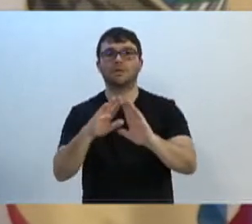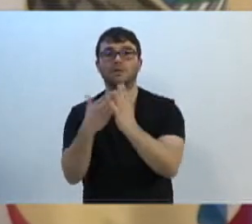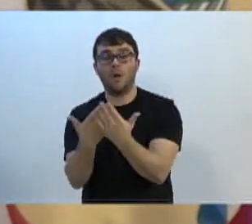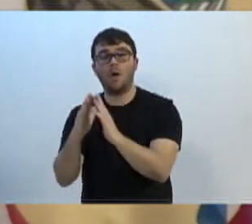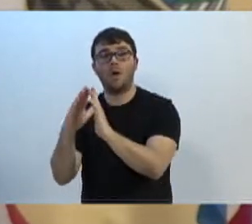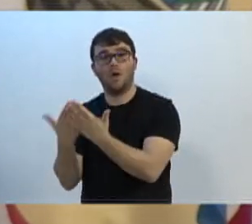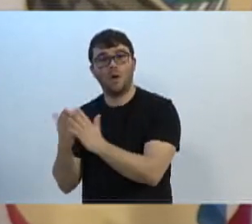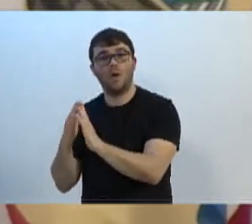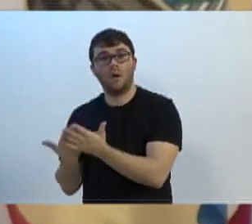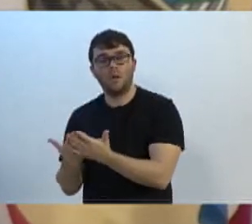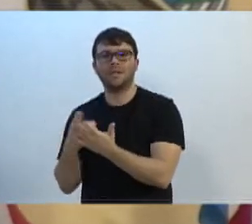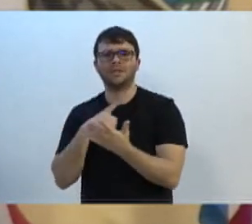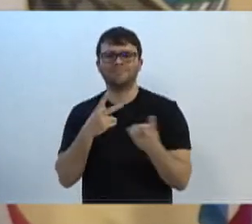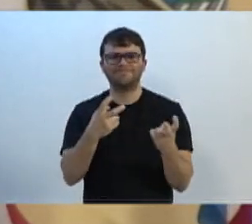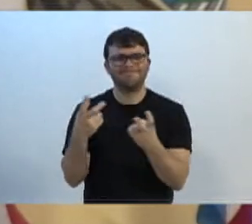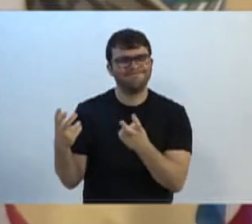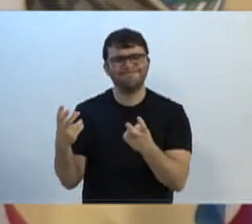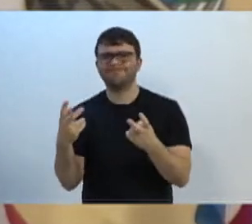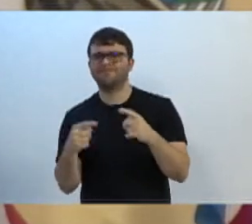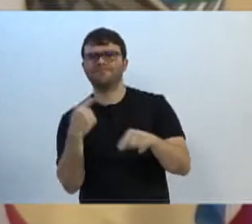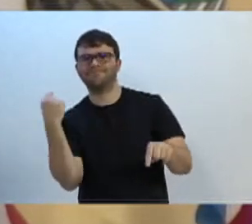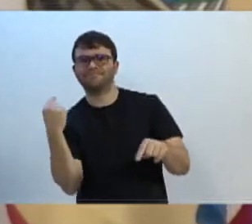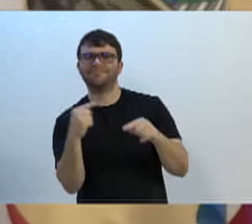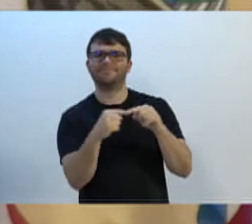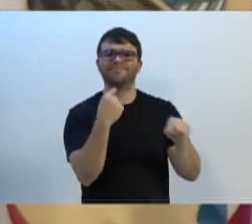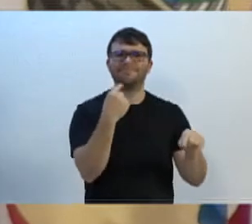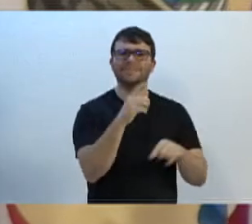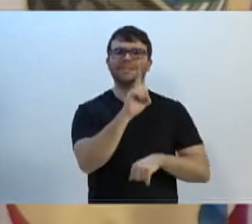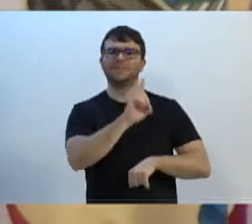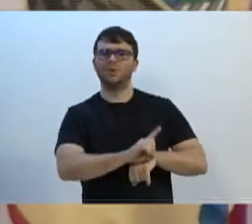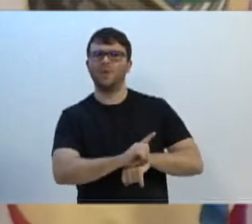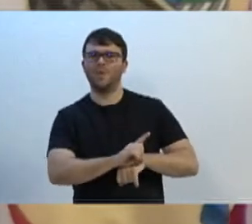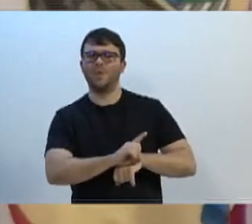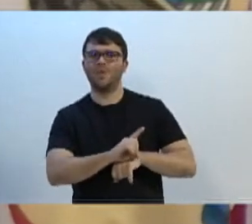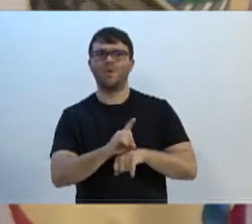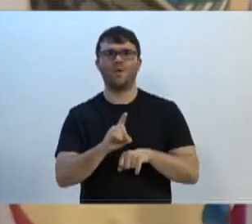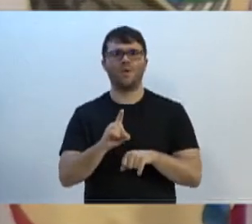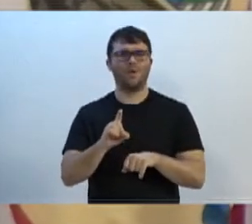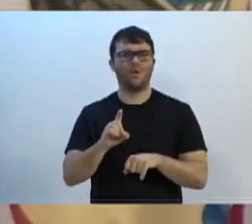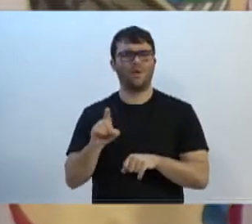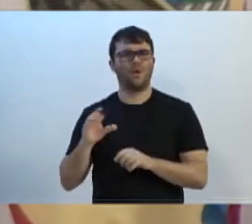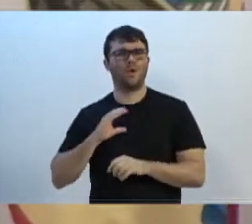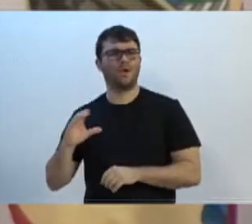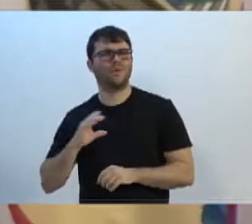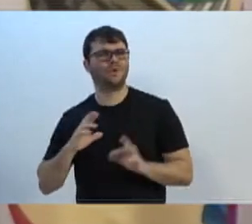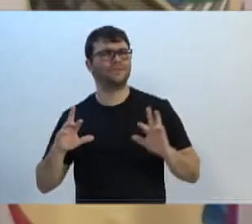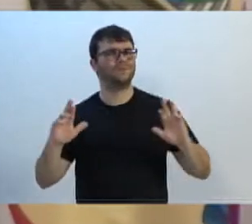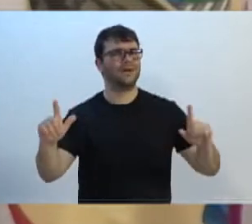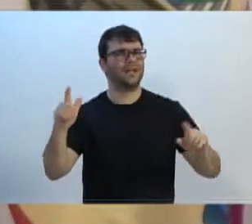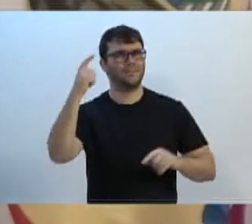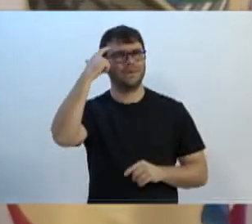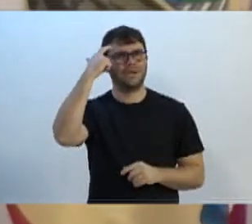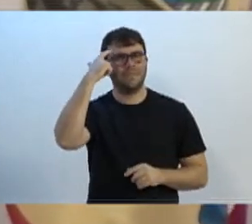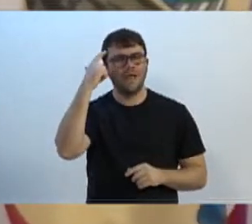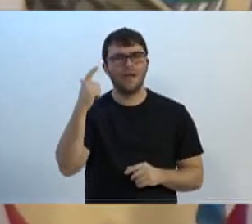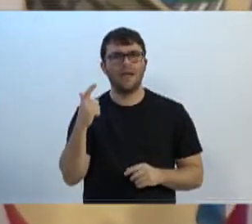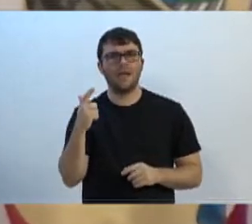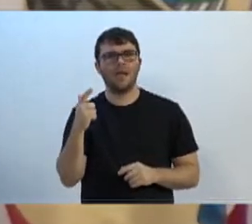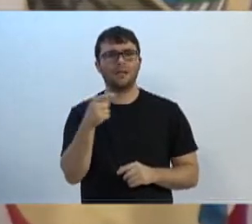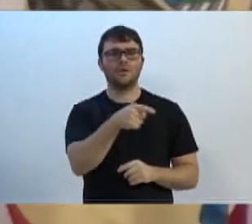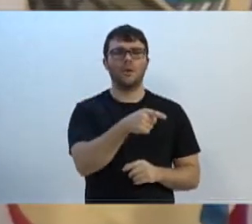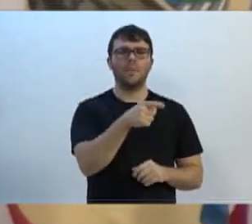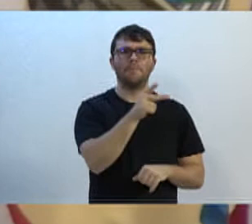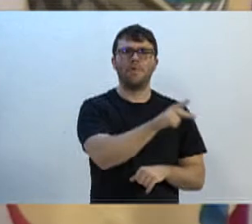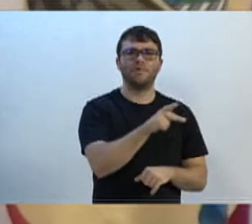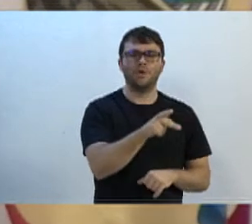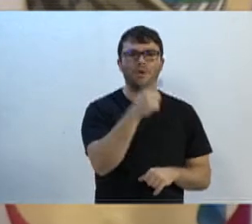havíamos um desencontro diretor coordenador parece que a bandeira Dil não era a bandeira de outro parece que a bandeira do professor não era